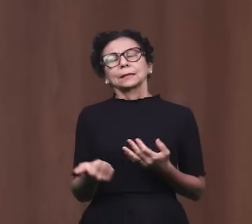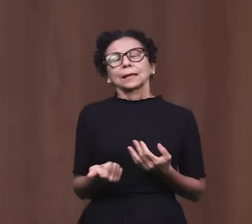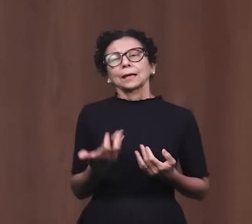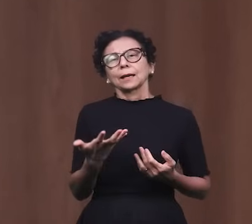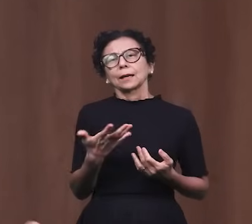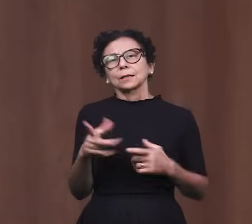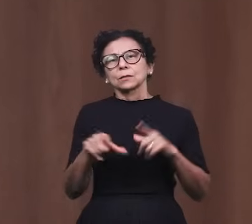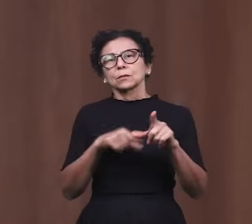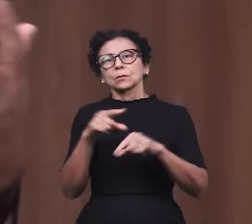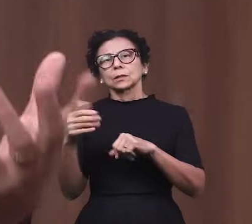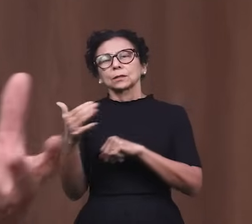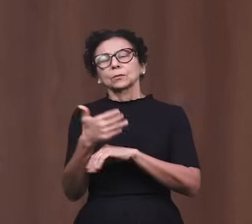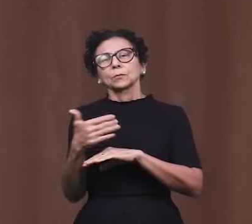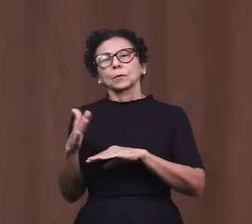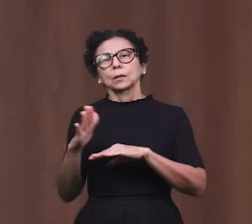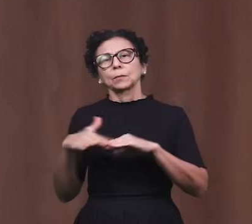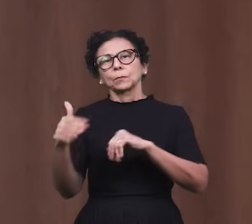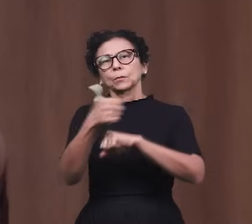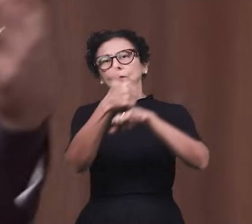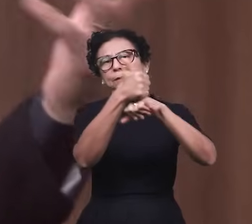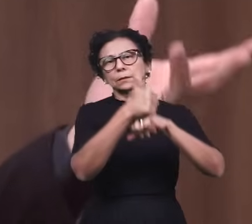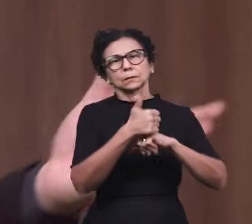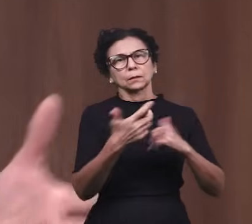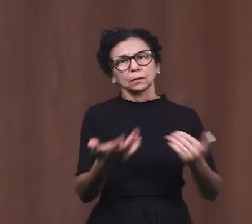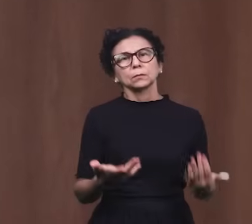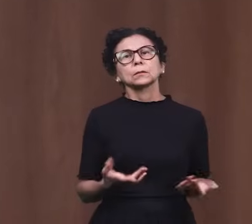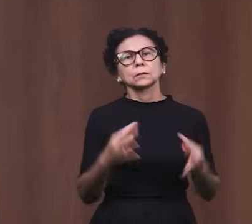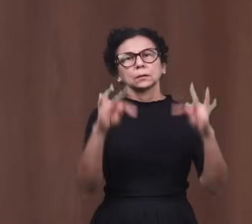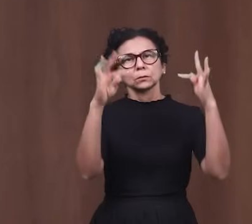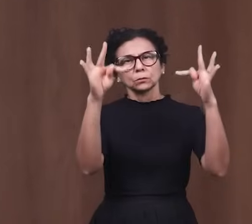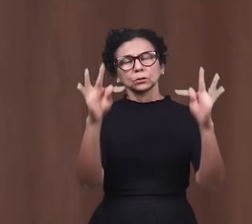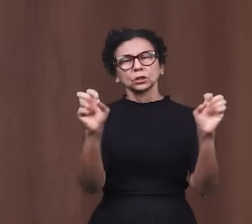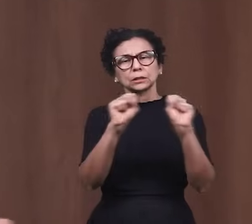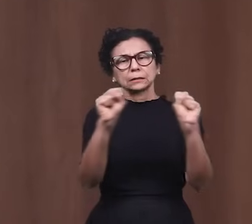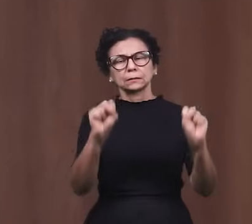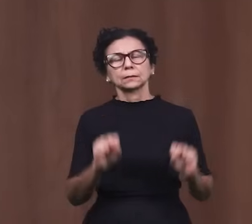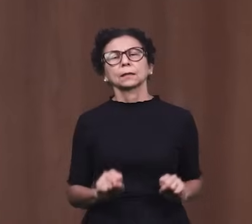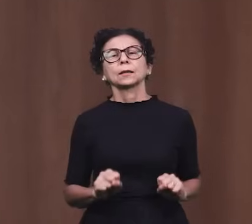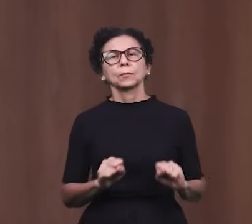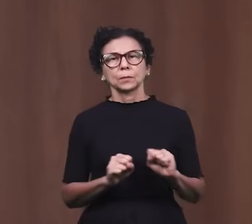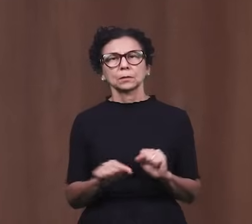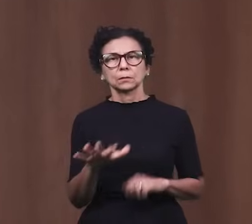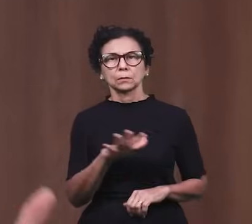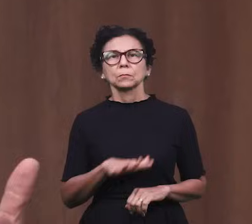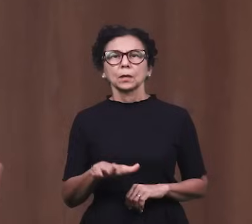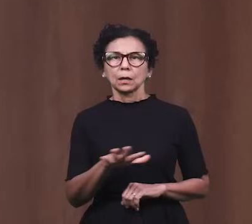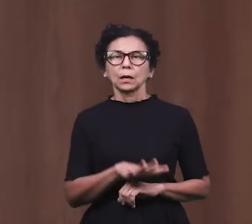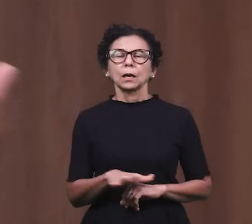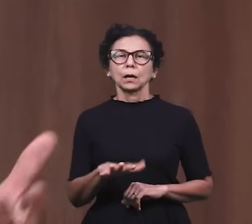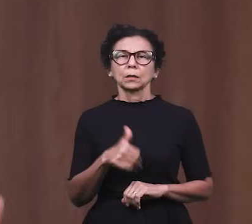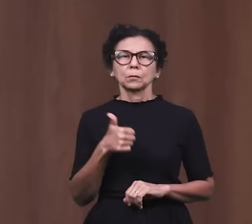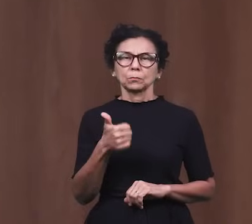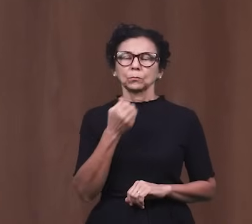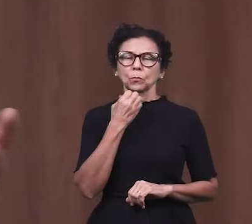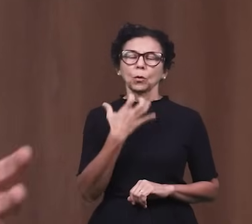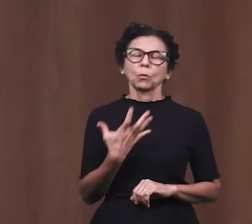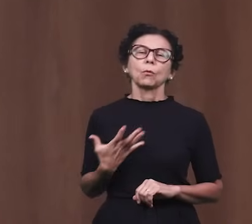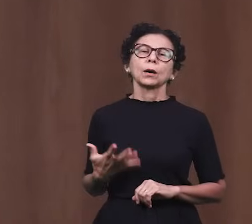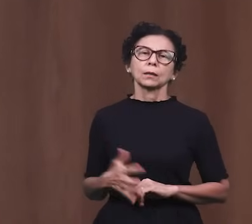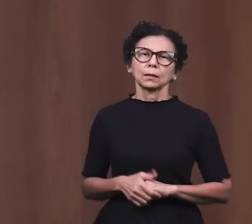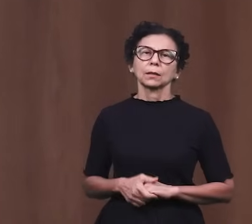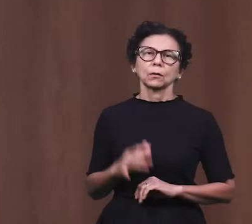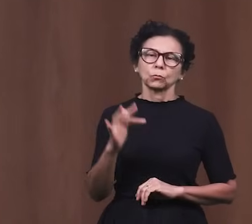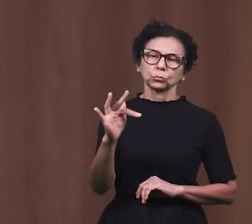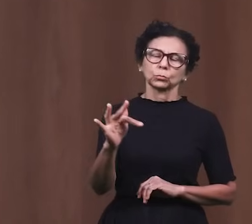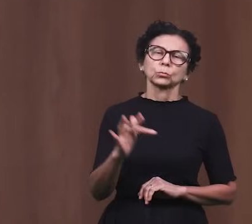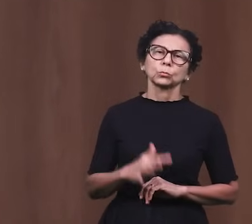Inclusive, aqueles jovens que estão procurando uma profissão, gostam de tecnologia, né? Essa é uma área, no caso da programação mesmo, sistemas, essa coisa toda, é uma área que